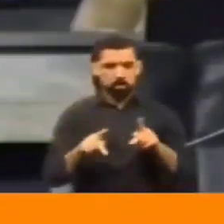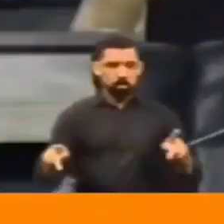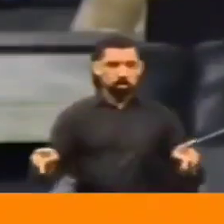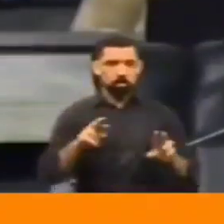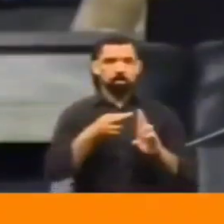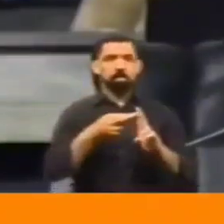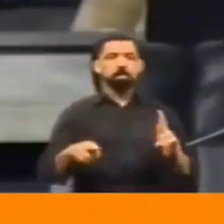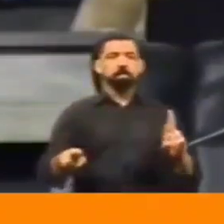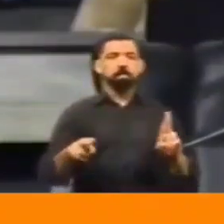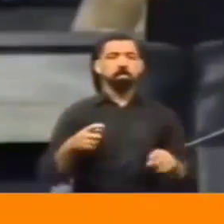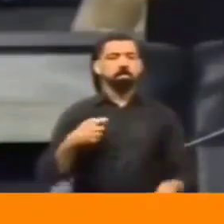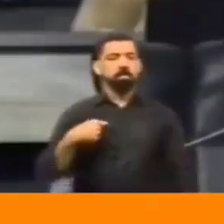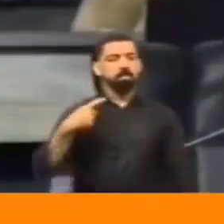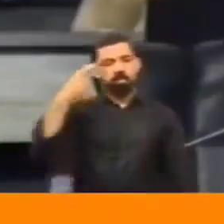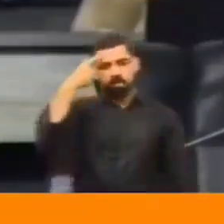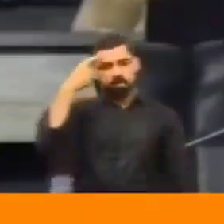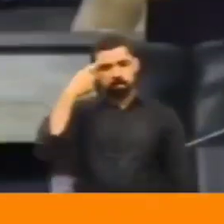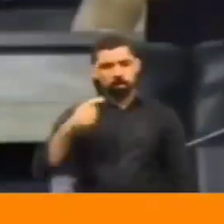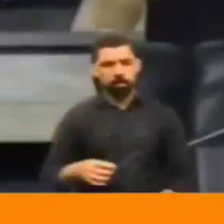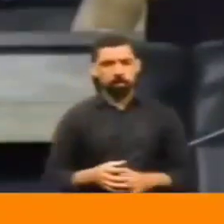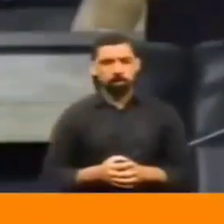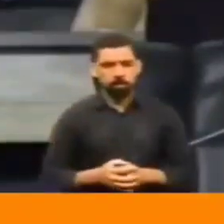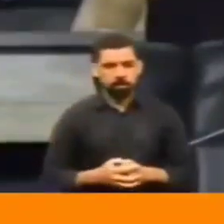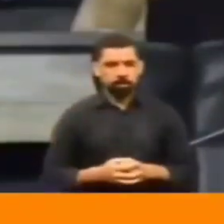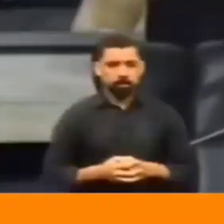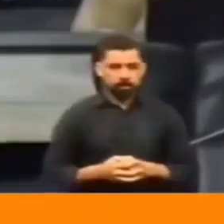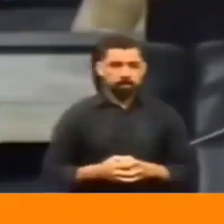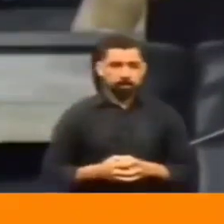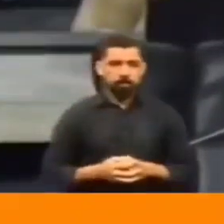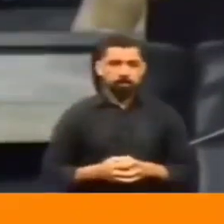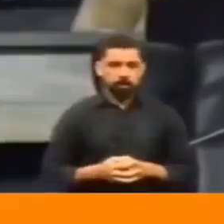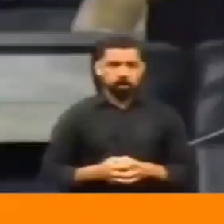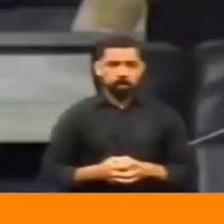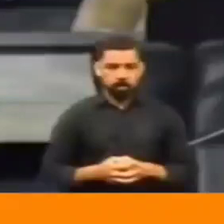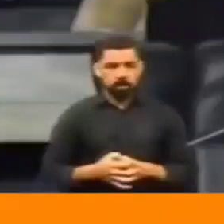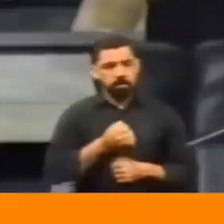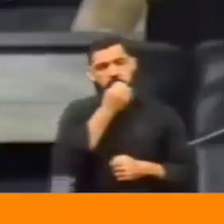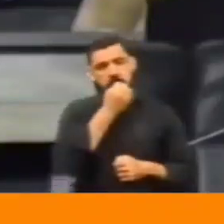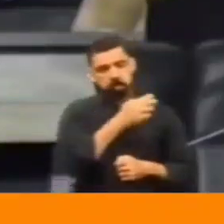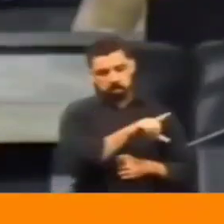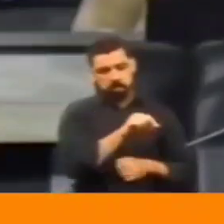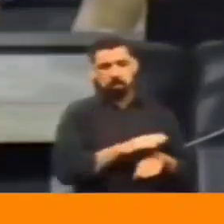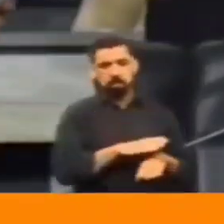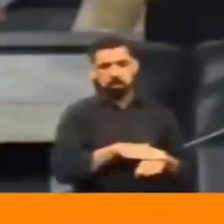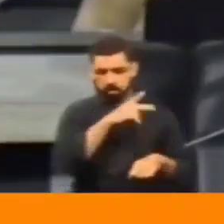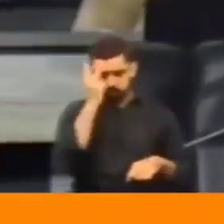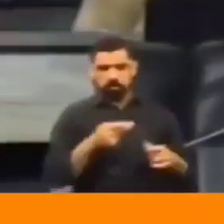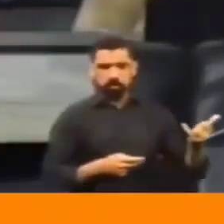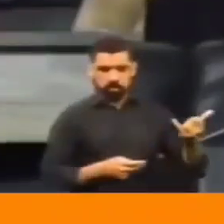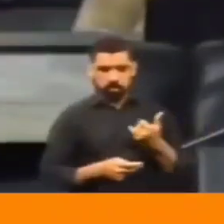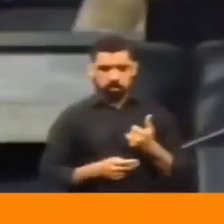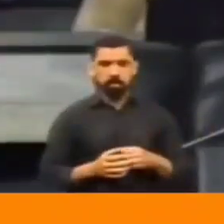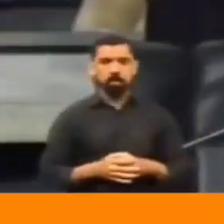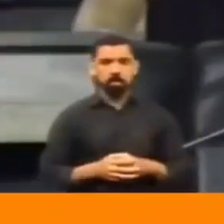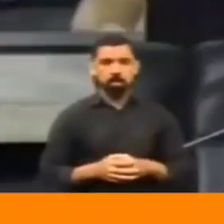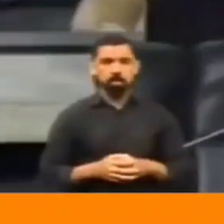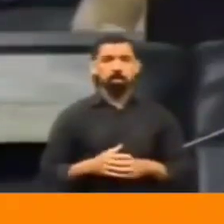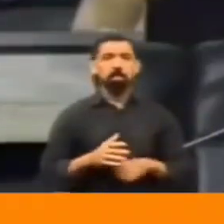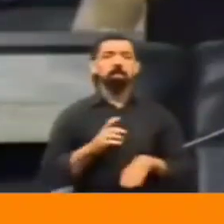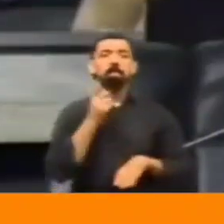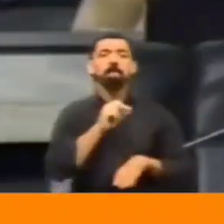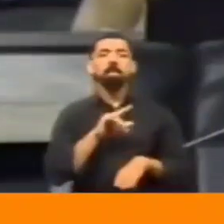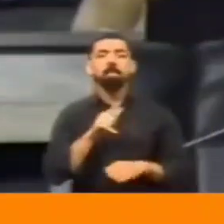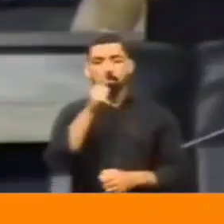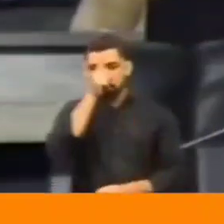Não. Eu pensei, pausei nos meus pensamentos, boa a opção que o colega me lançou. Entretanto, quem é que vai